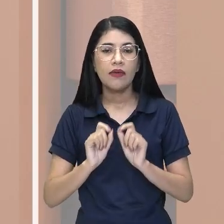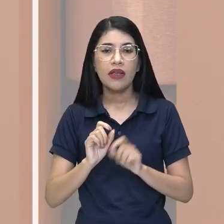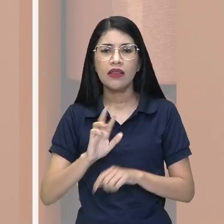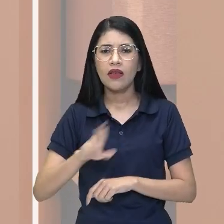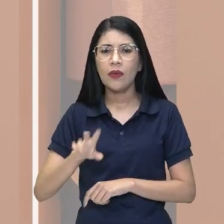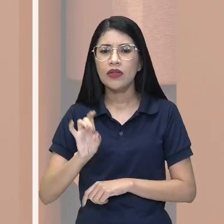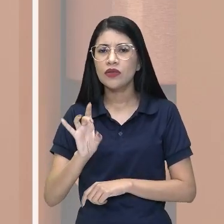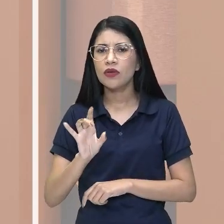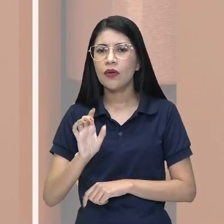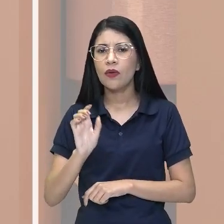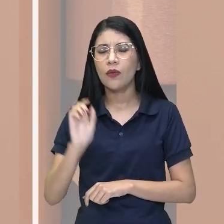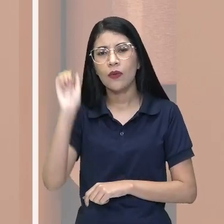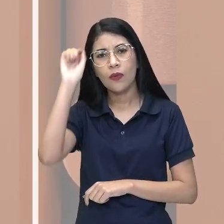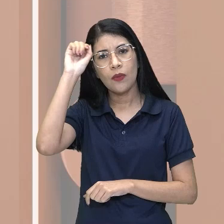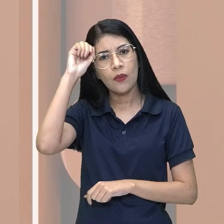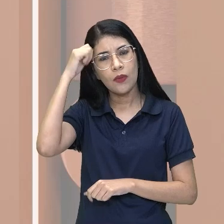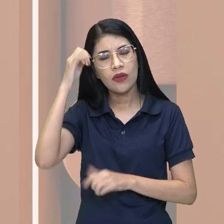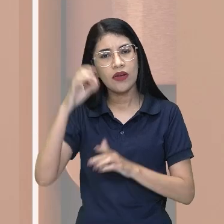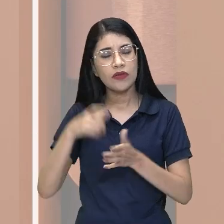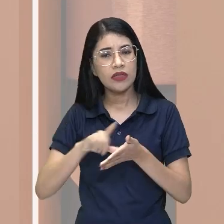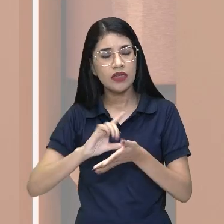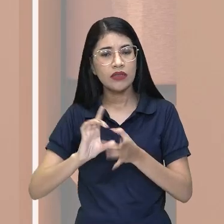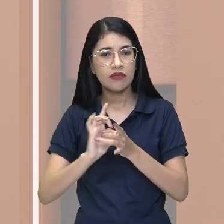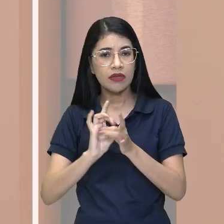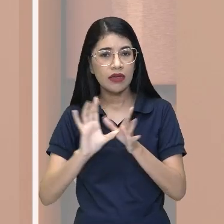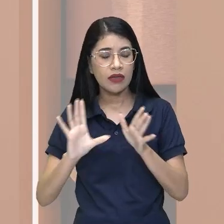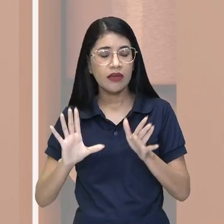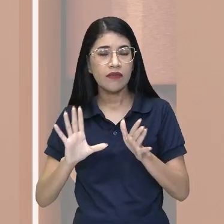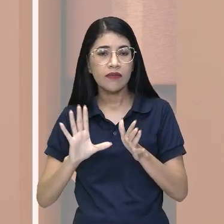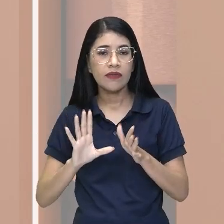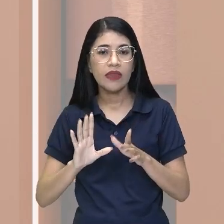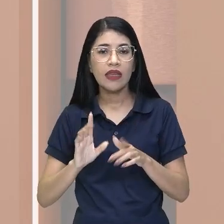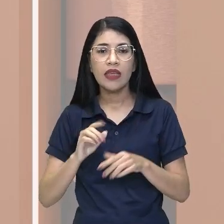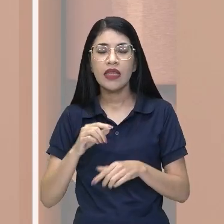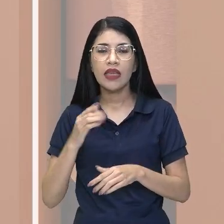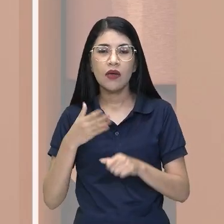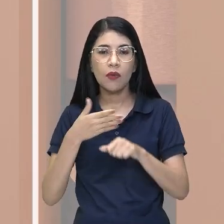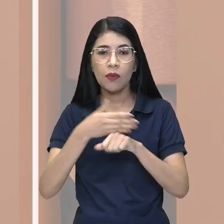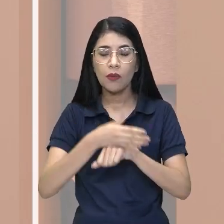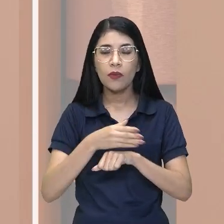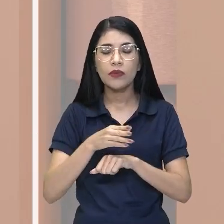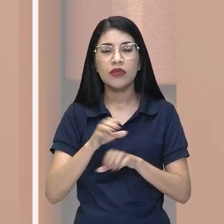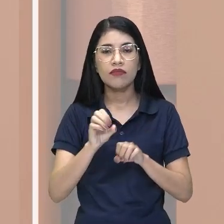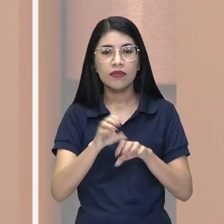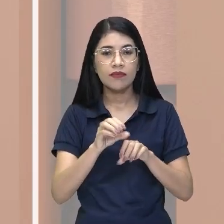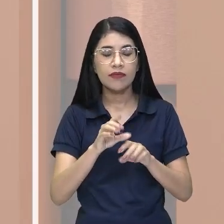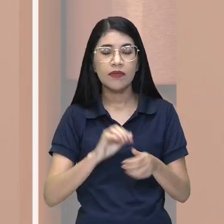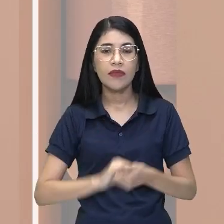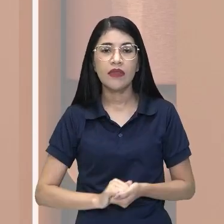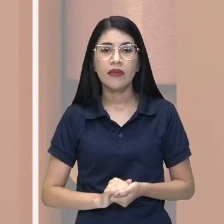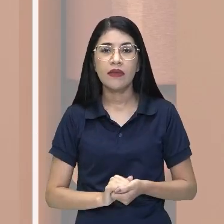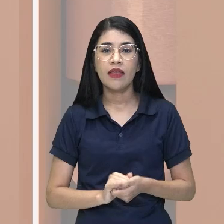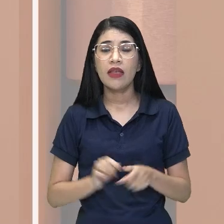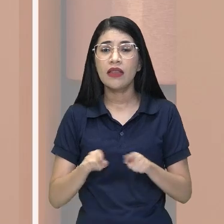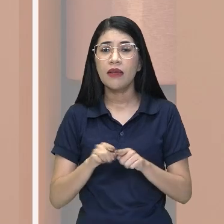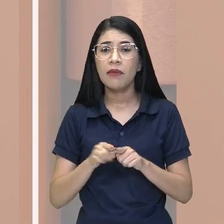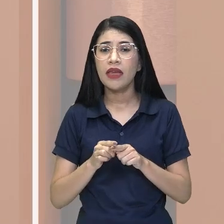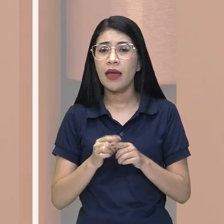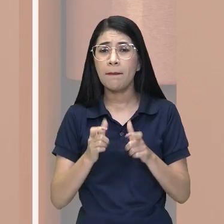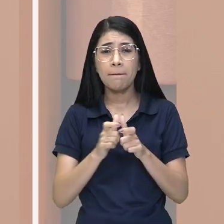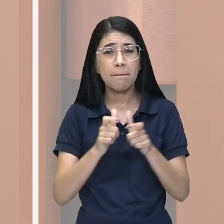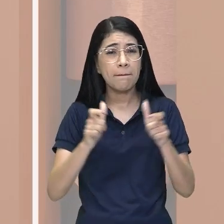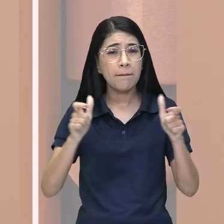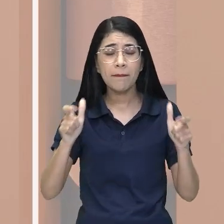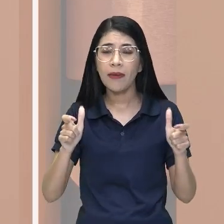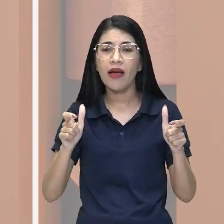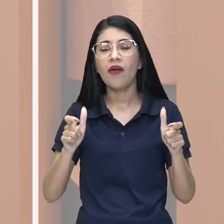negros escravizados e agora ex-escravizados que não tinham acesso à educação. A educação não chegava para a maioria da